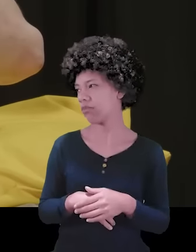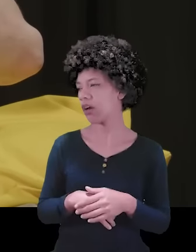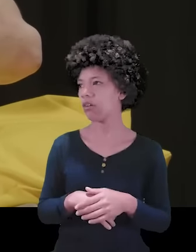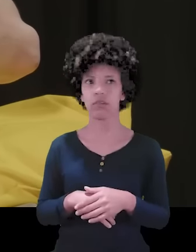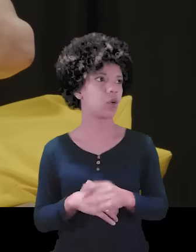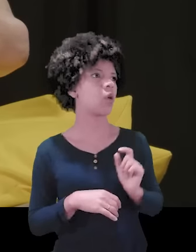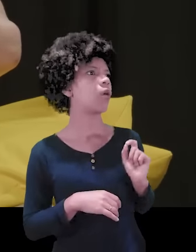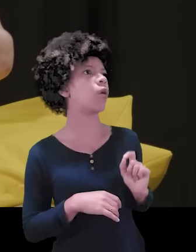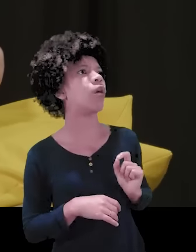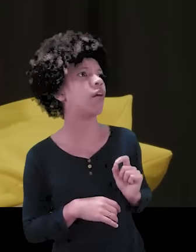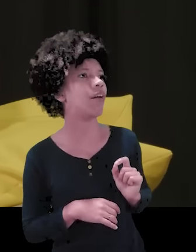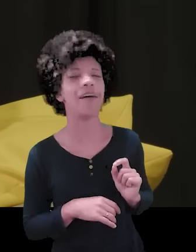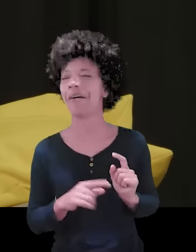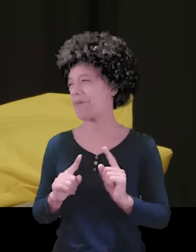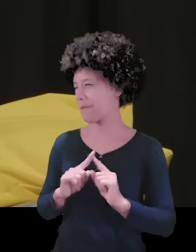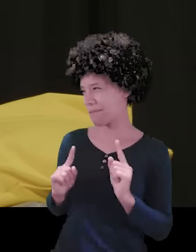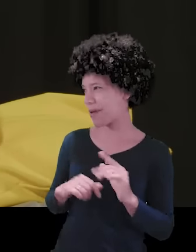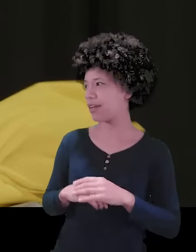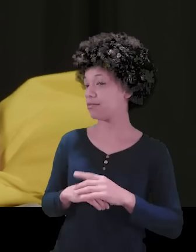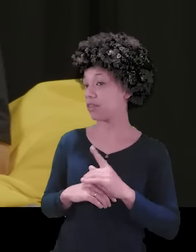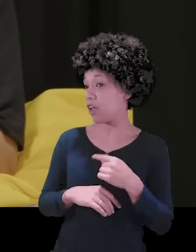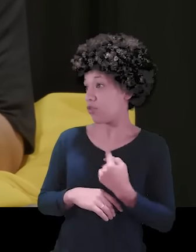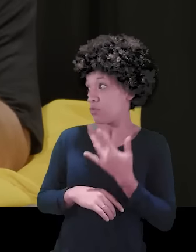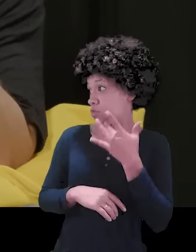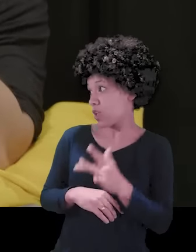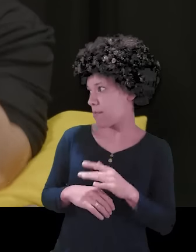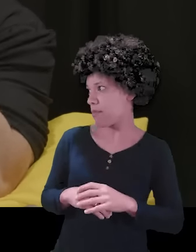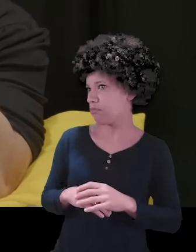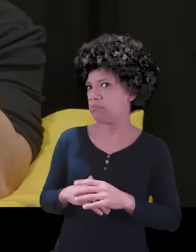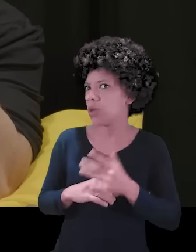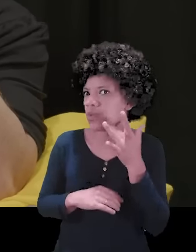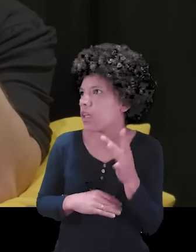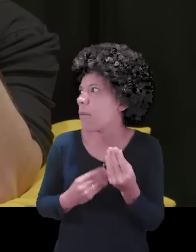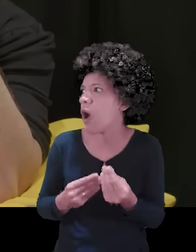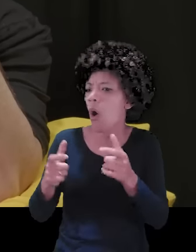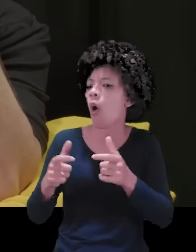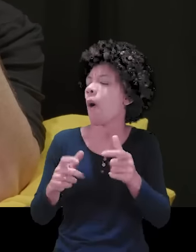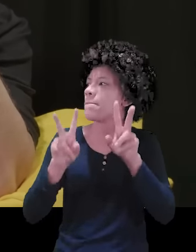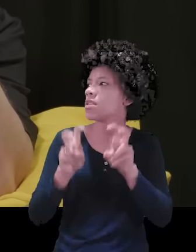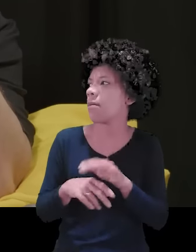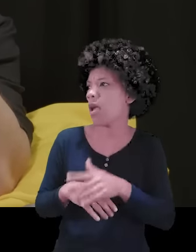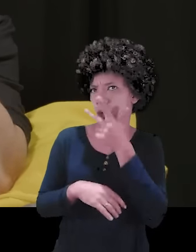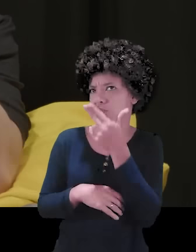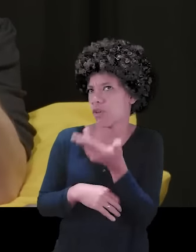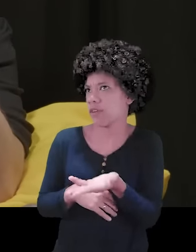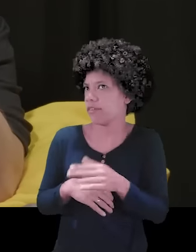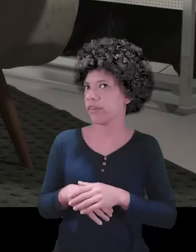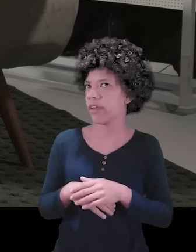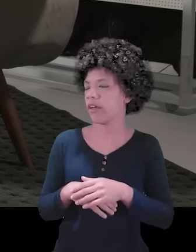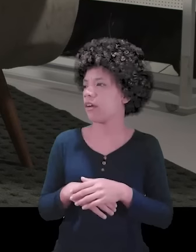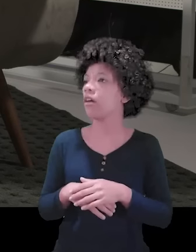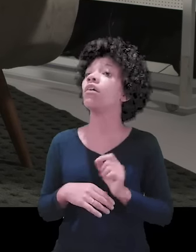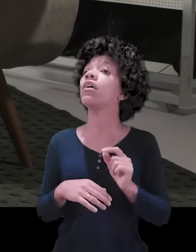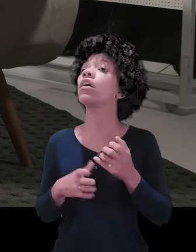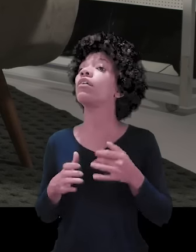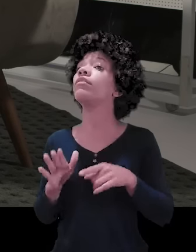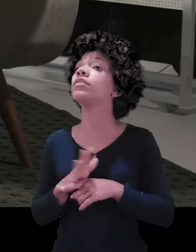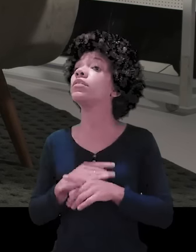mas a gente a gente não sabe fazia ideia eu vou fazer ideia quero esse lugar assim eu achava que era te fazer uma